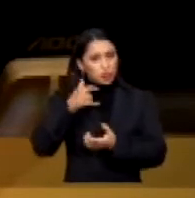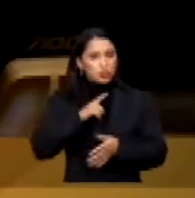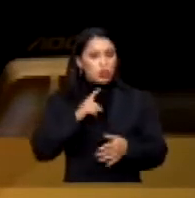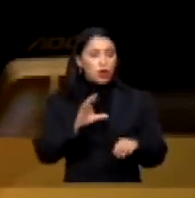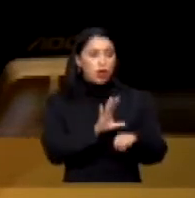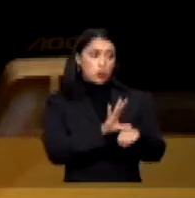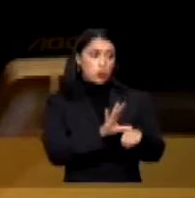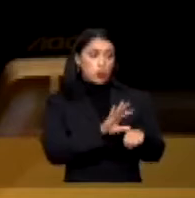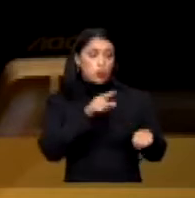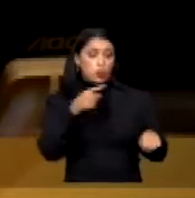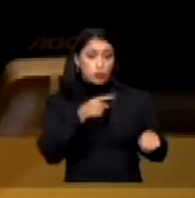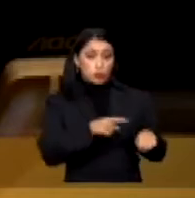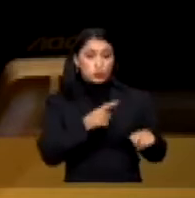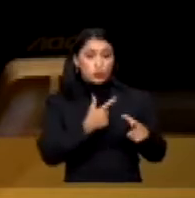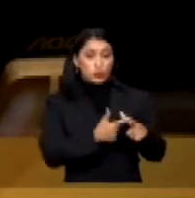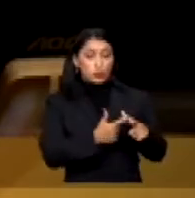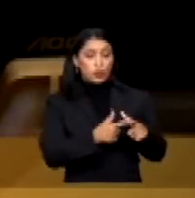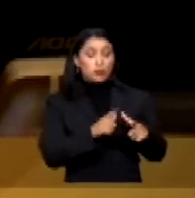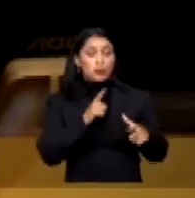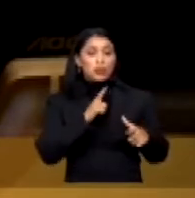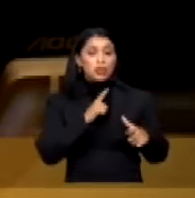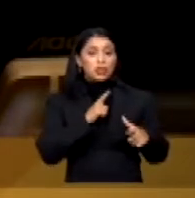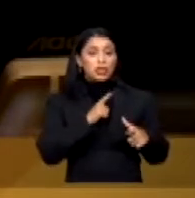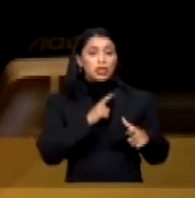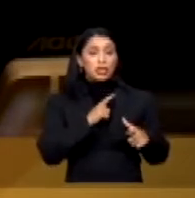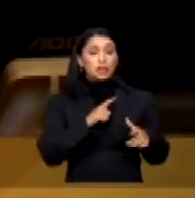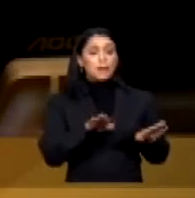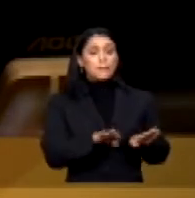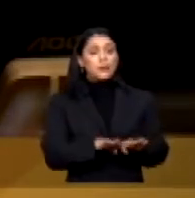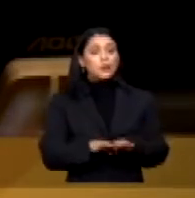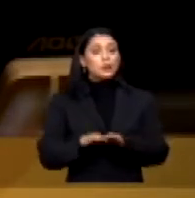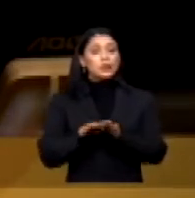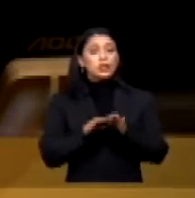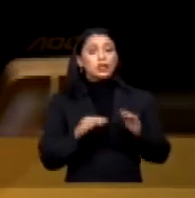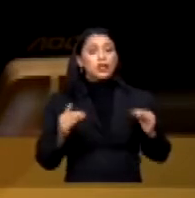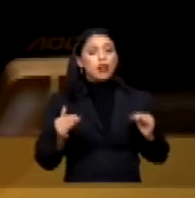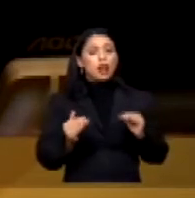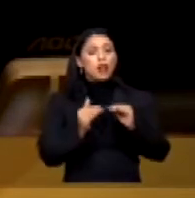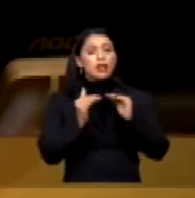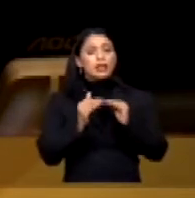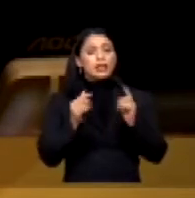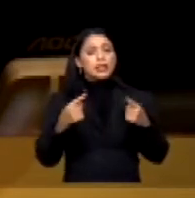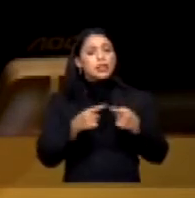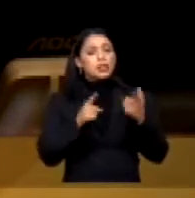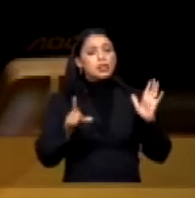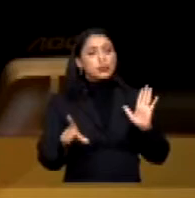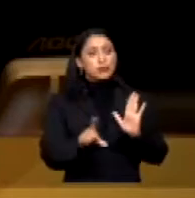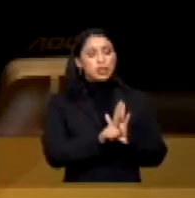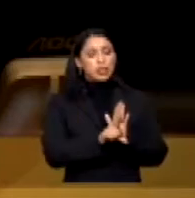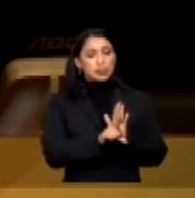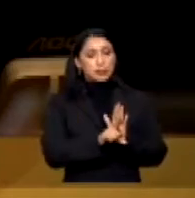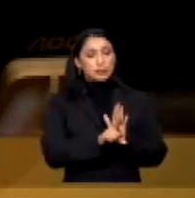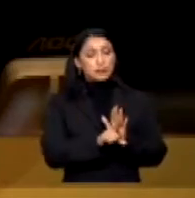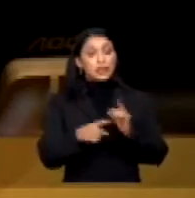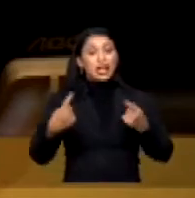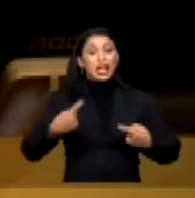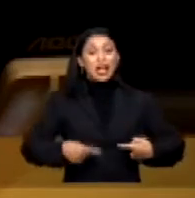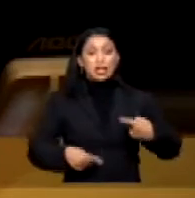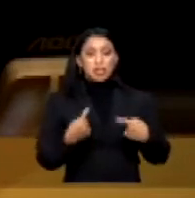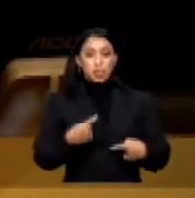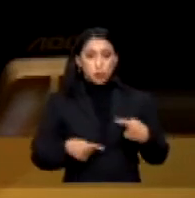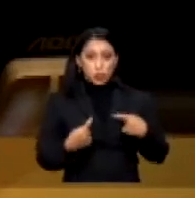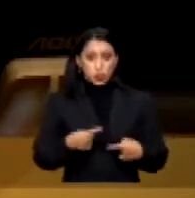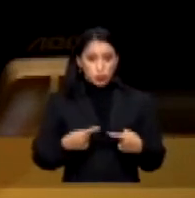perspectiva constitucional do problema envolve o princípio da proporcionalidade e o devido processo legal, a